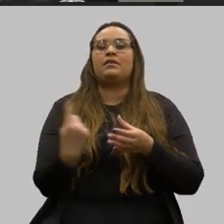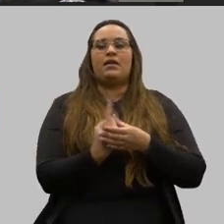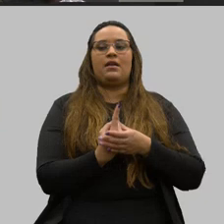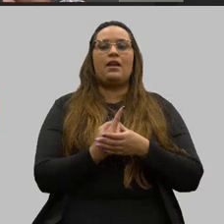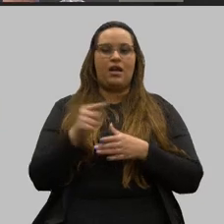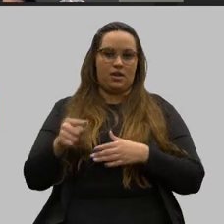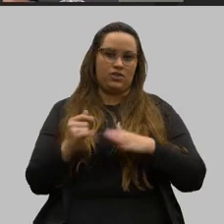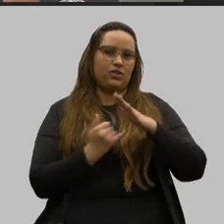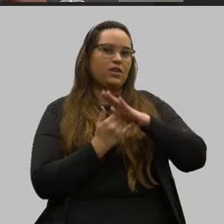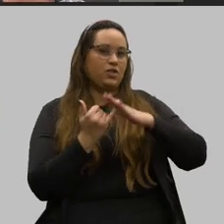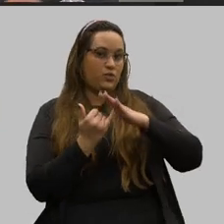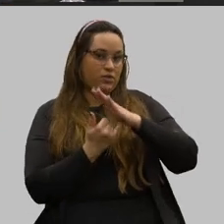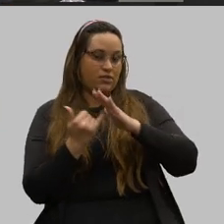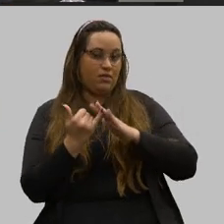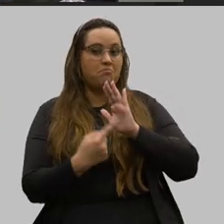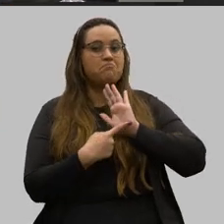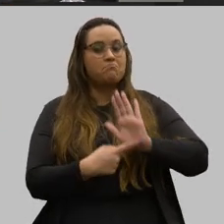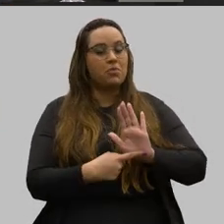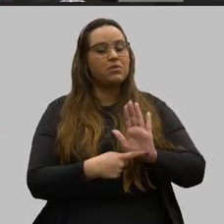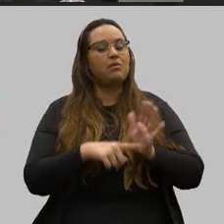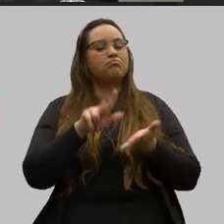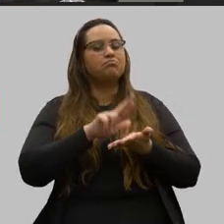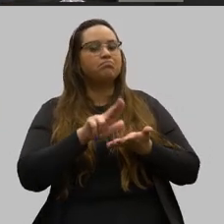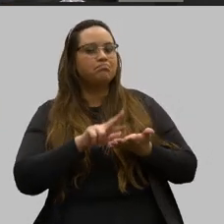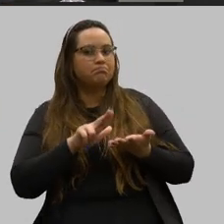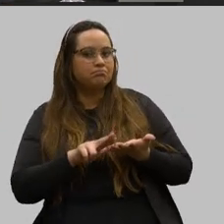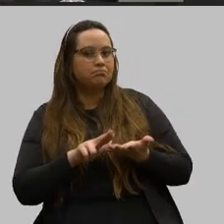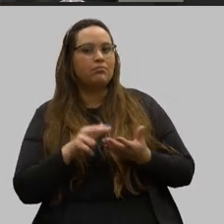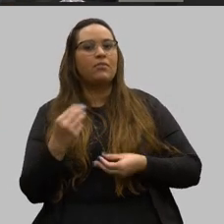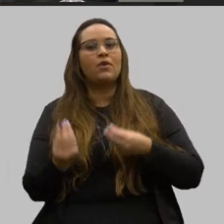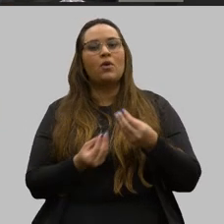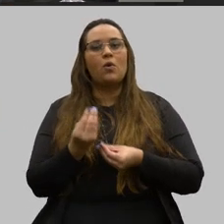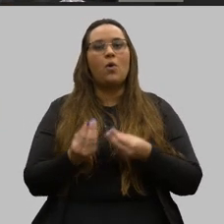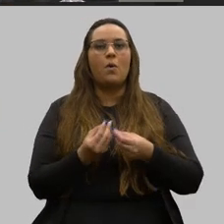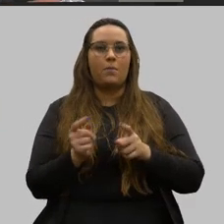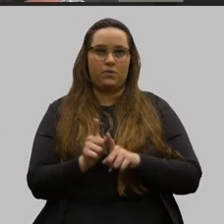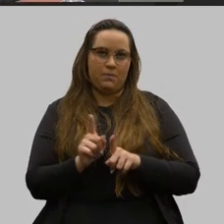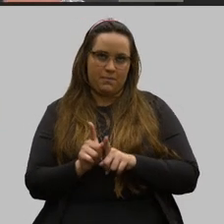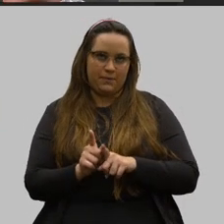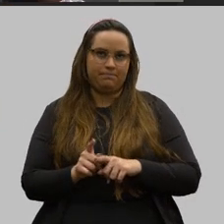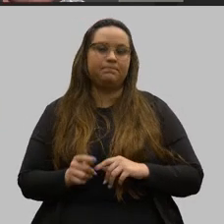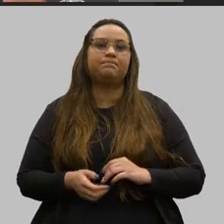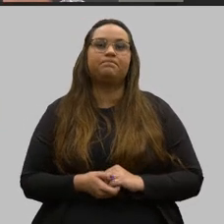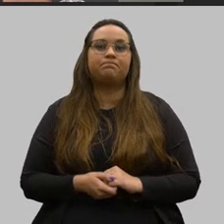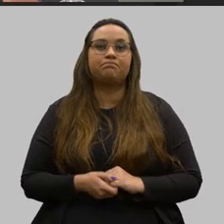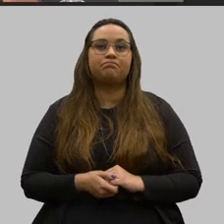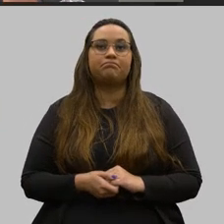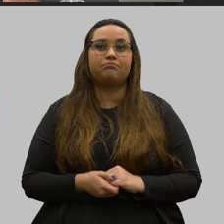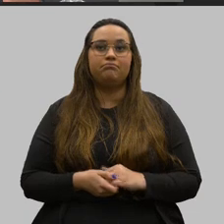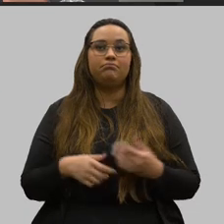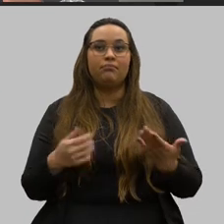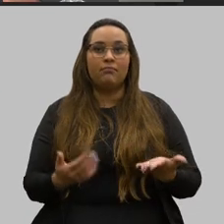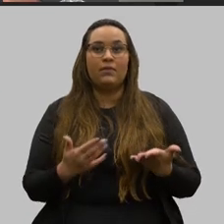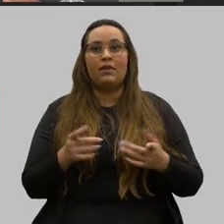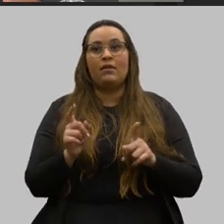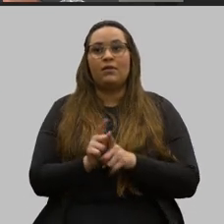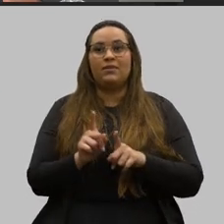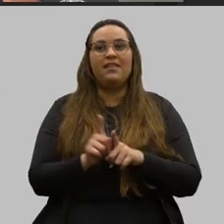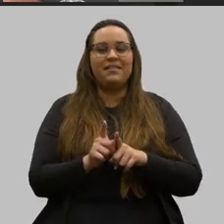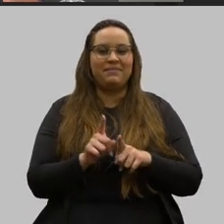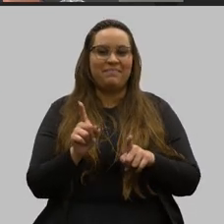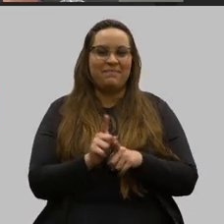mostrando todos os aspectos então demonstra aí a questão da integridade criamos já algum tempo tempo um e-mail que pode